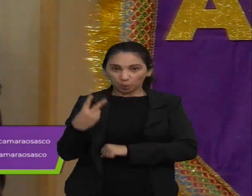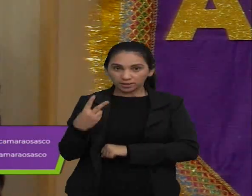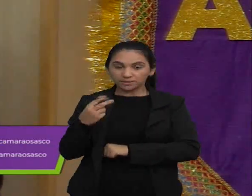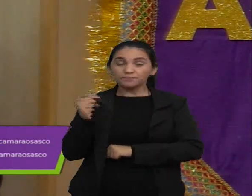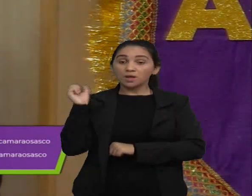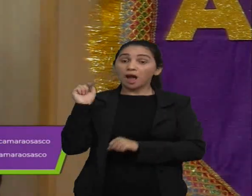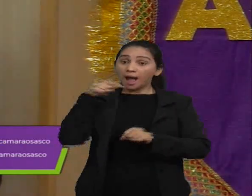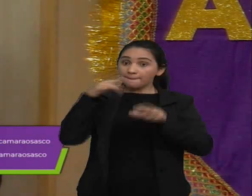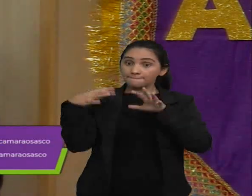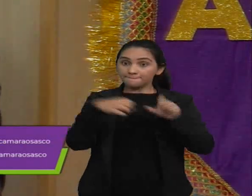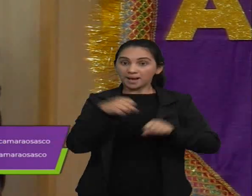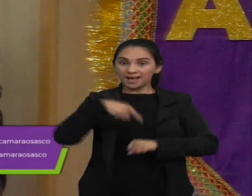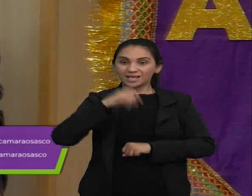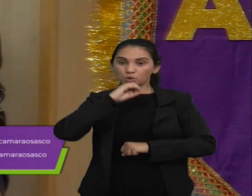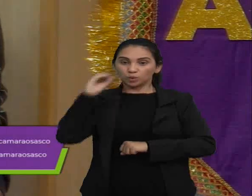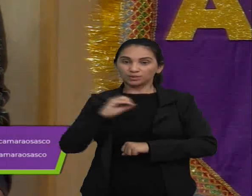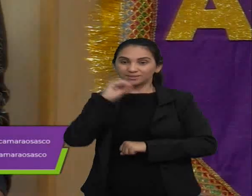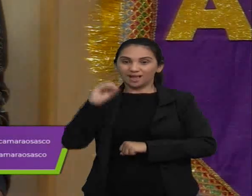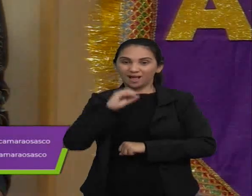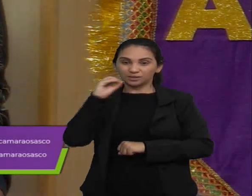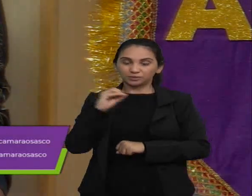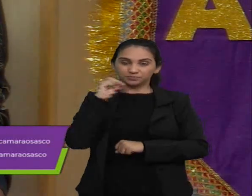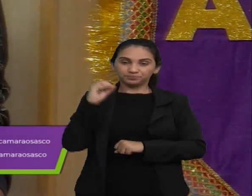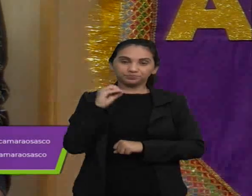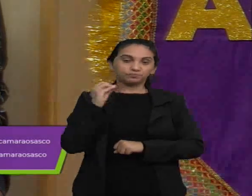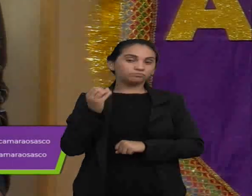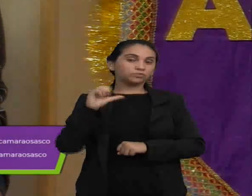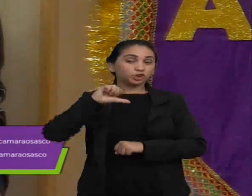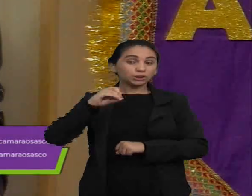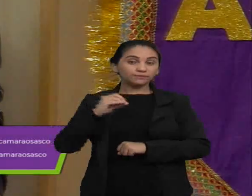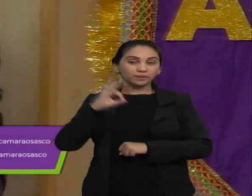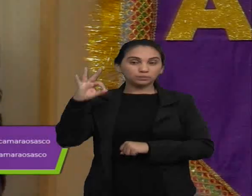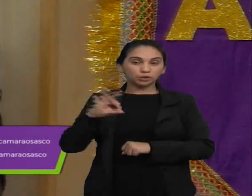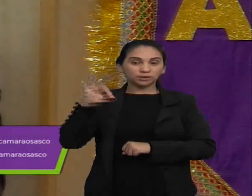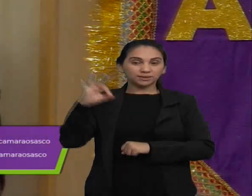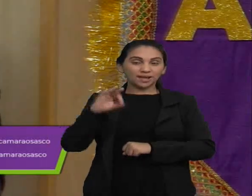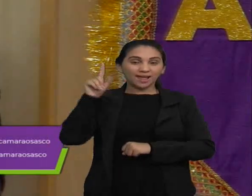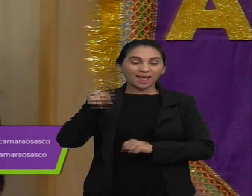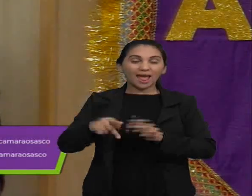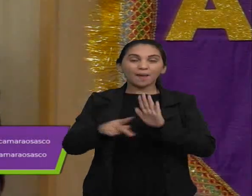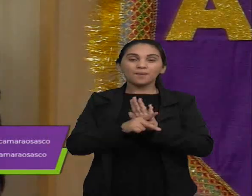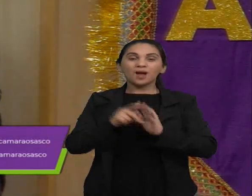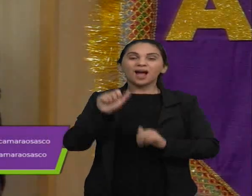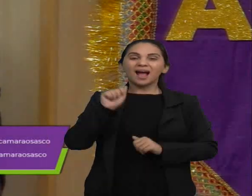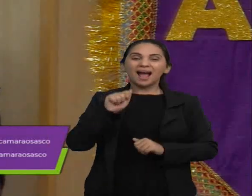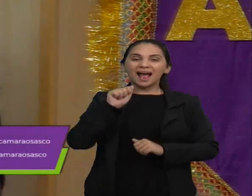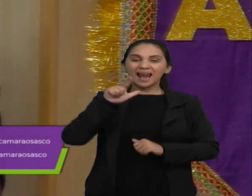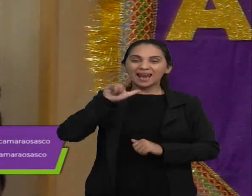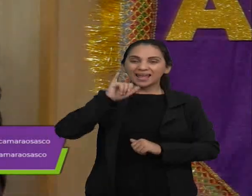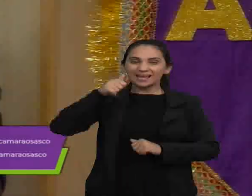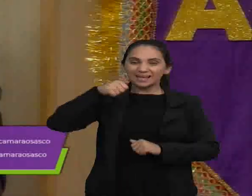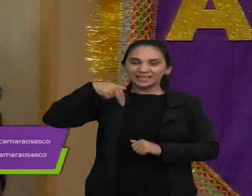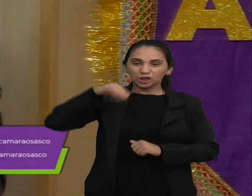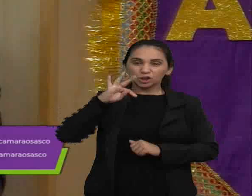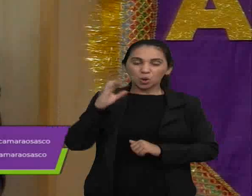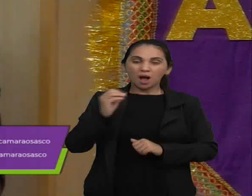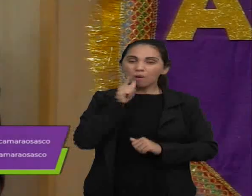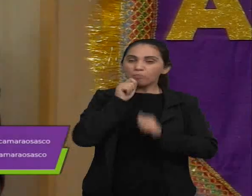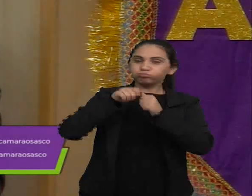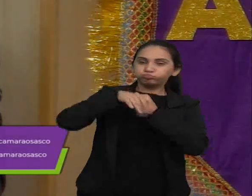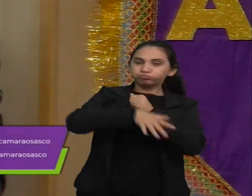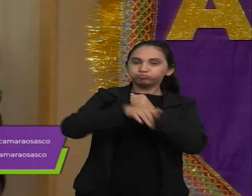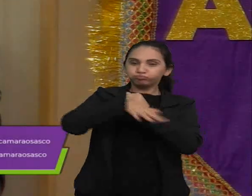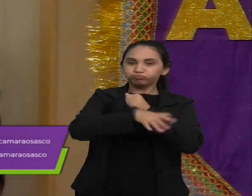cidade de Osasco. A cidade de Osasco, 90% das suas redes eram de amianto, era vazamento para todo lado,